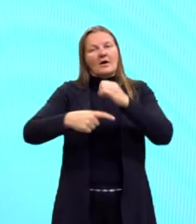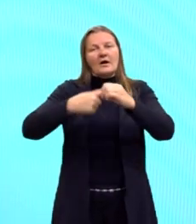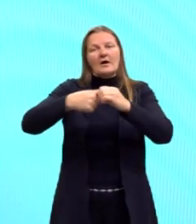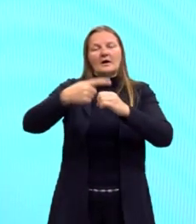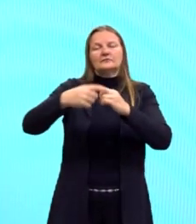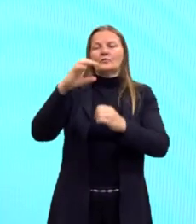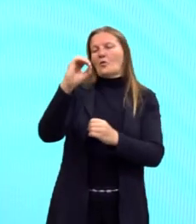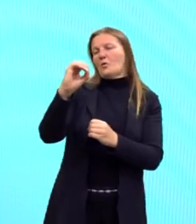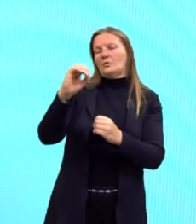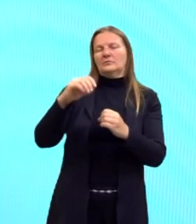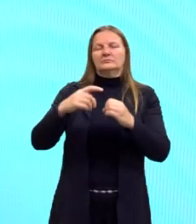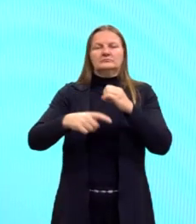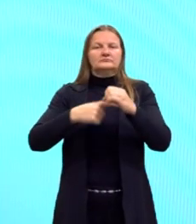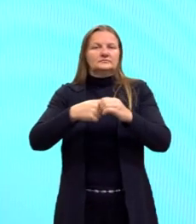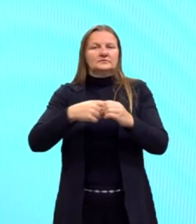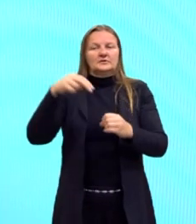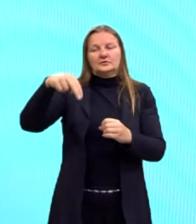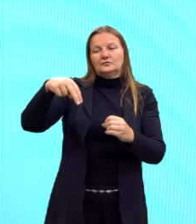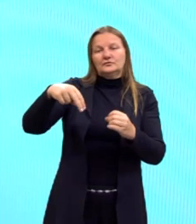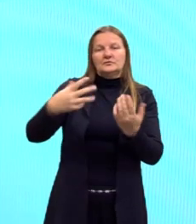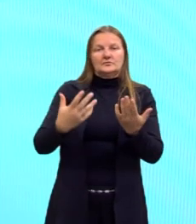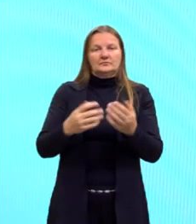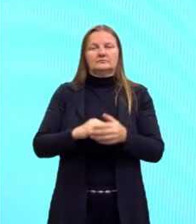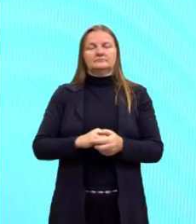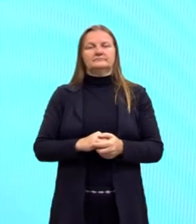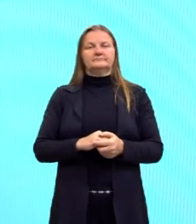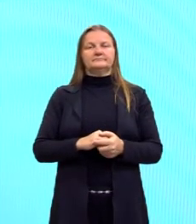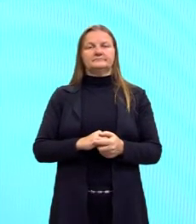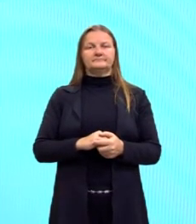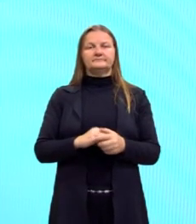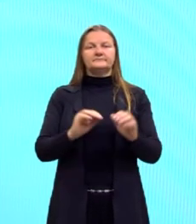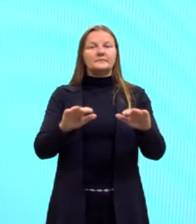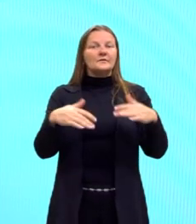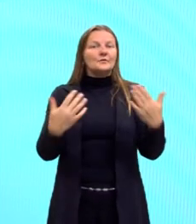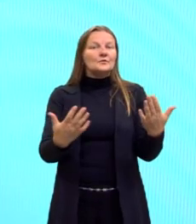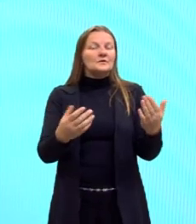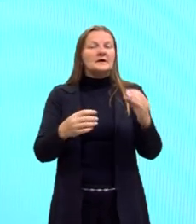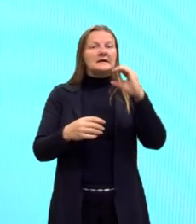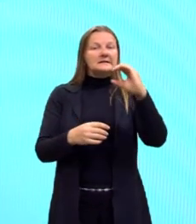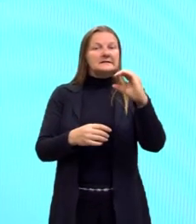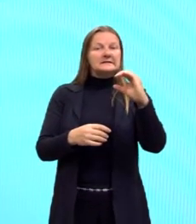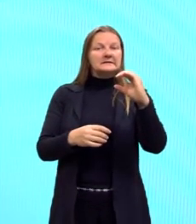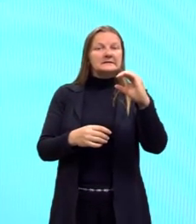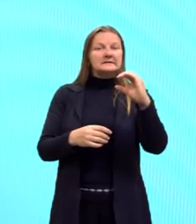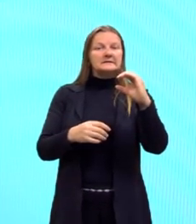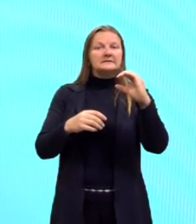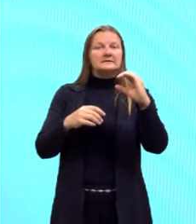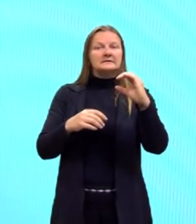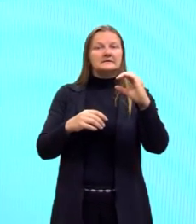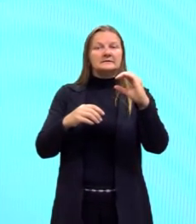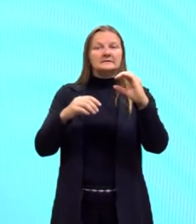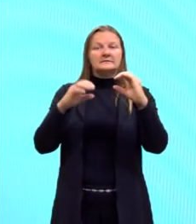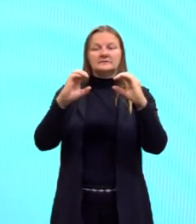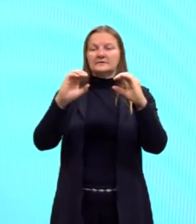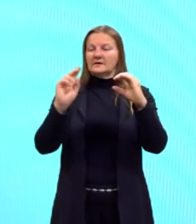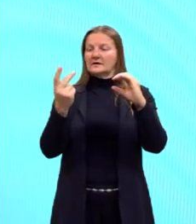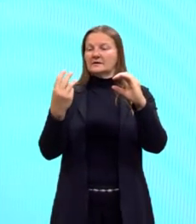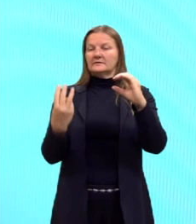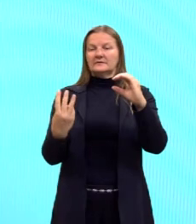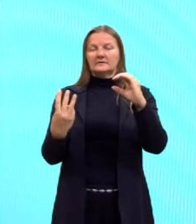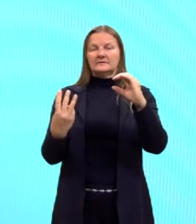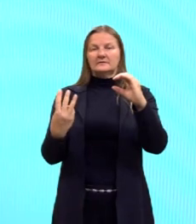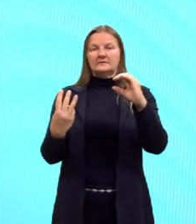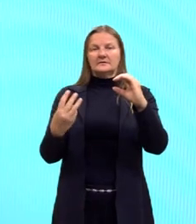né Pode só oxigênio nitrogênio então ele vai ser sempre ligado ach3 por exemplo e ele vai estar sempre